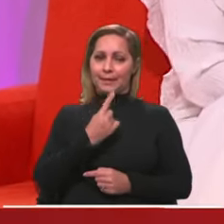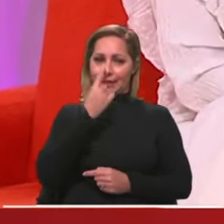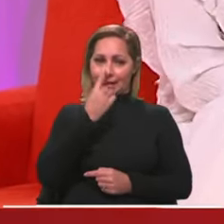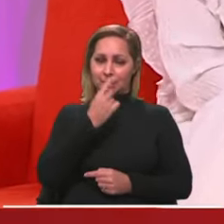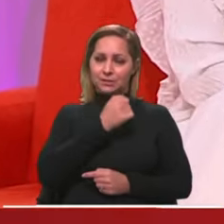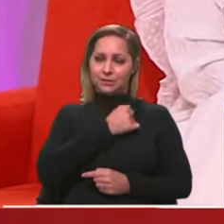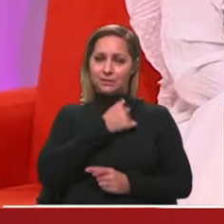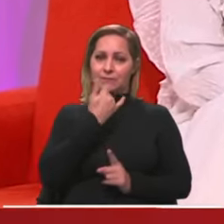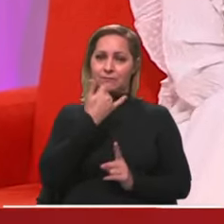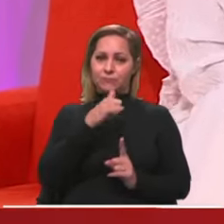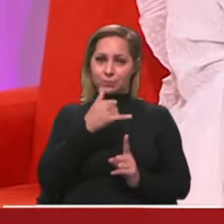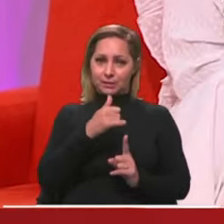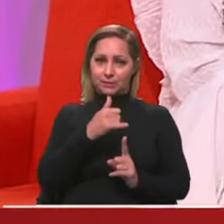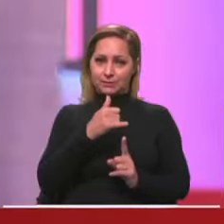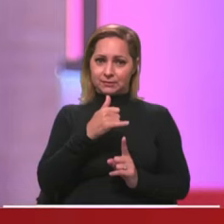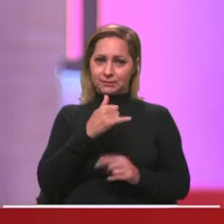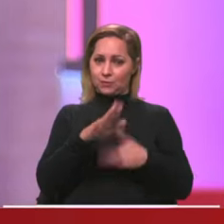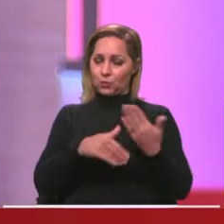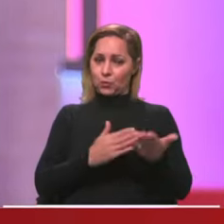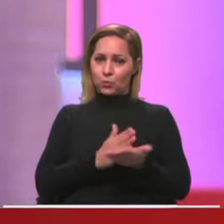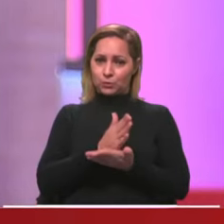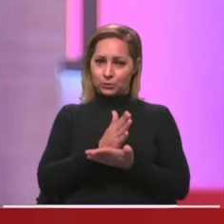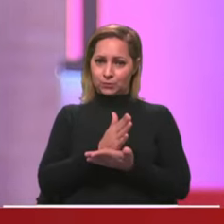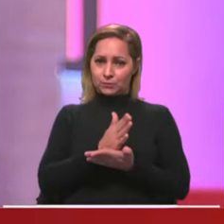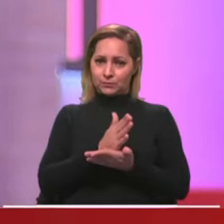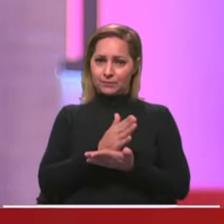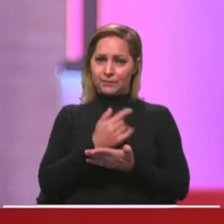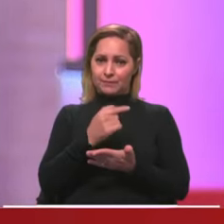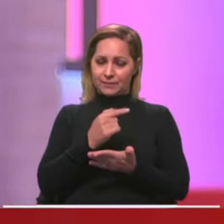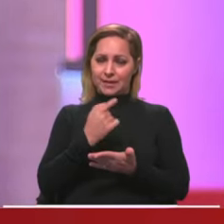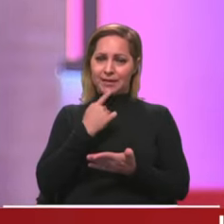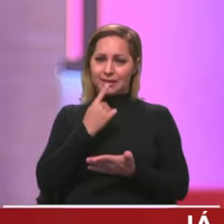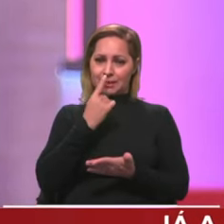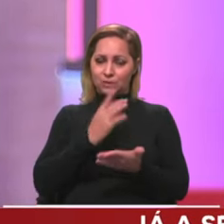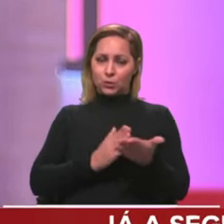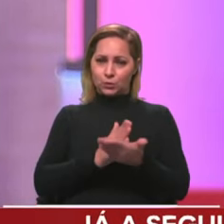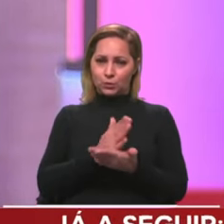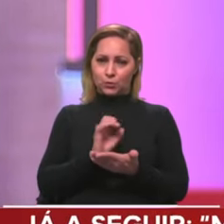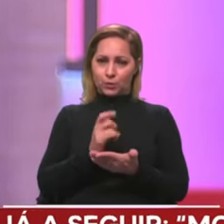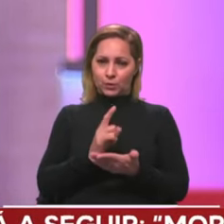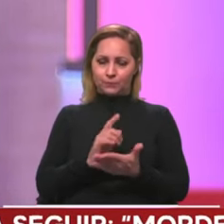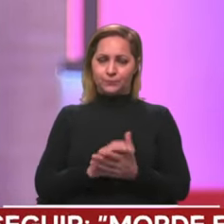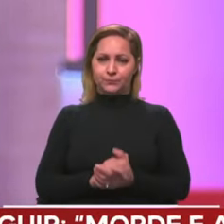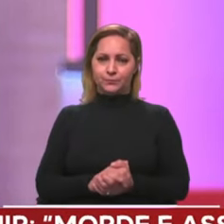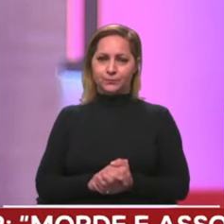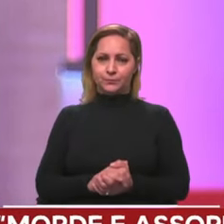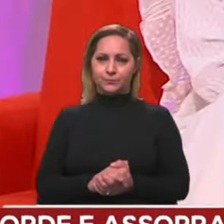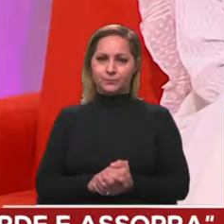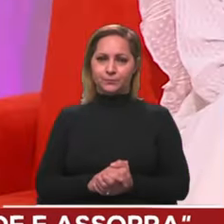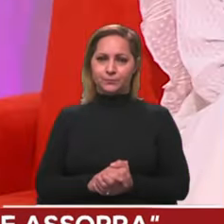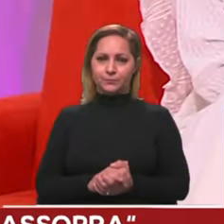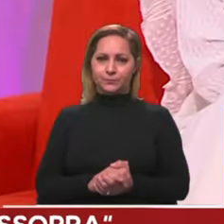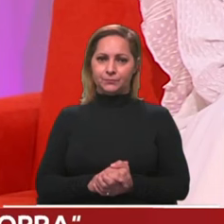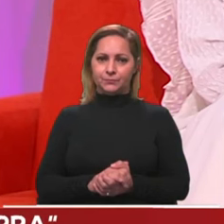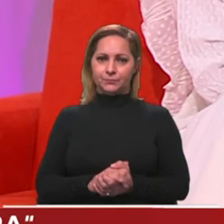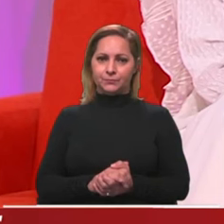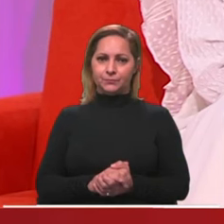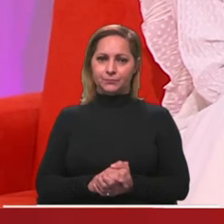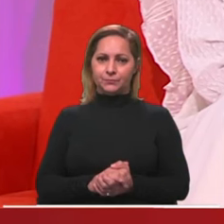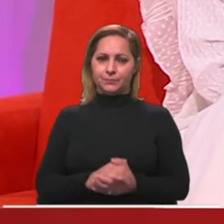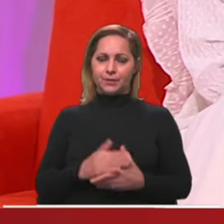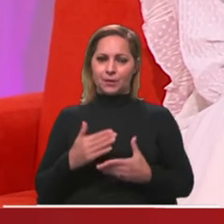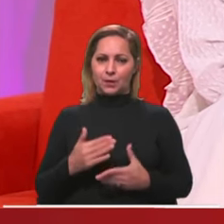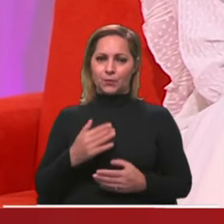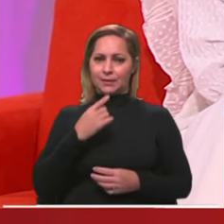doméstica anda sozinha vai vai manter-se essa caixa não neste momento h a